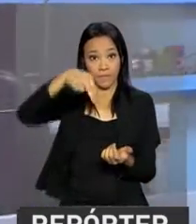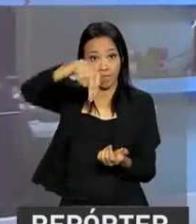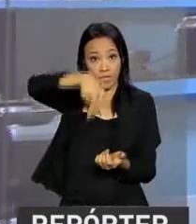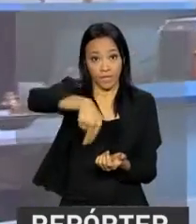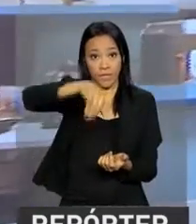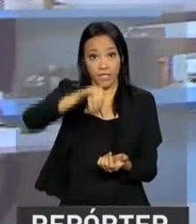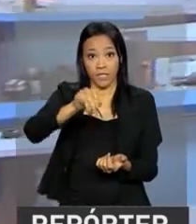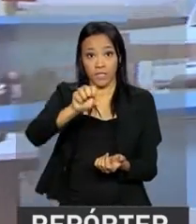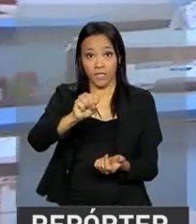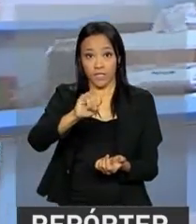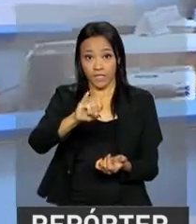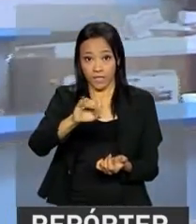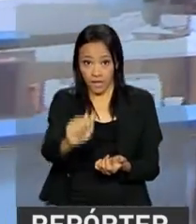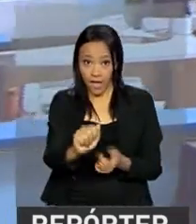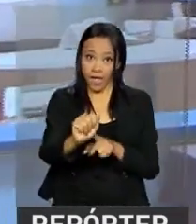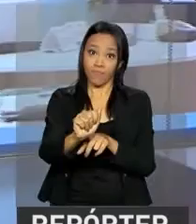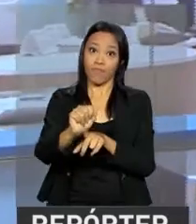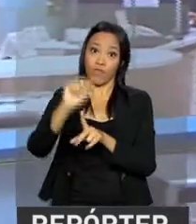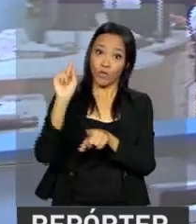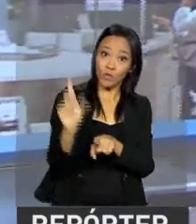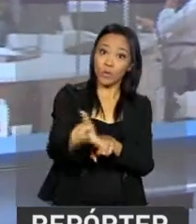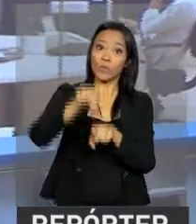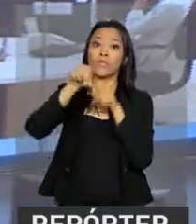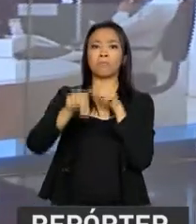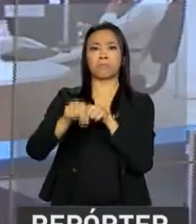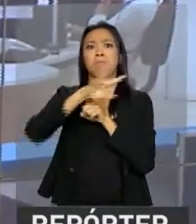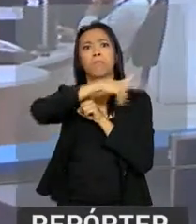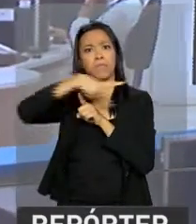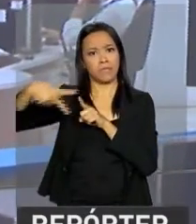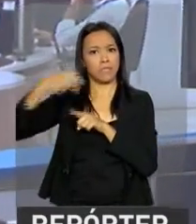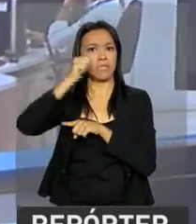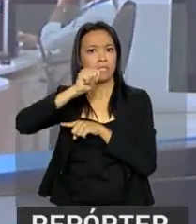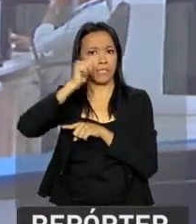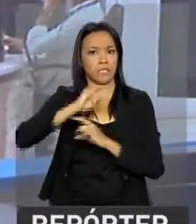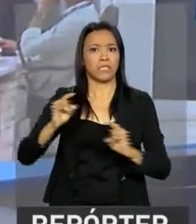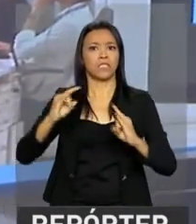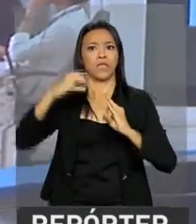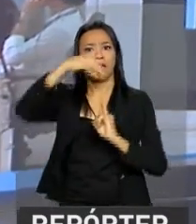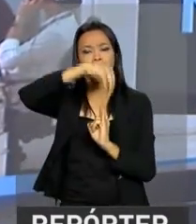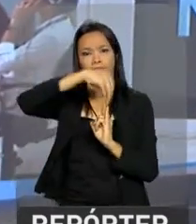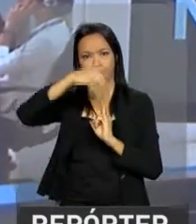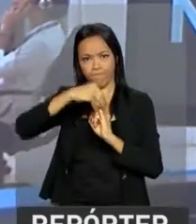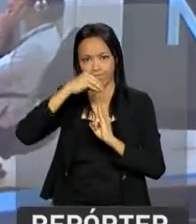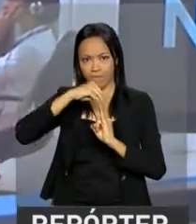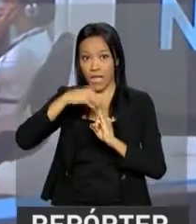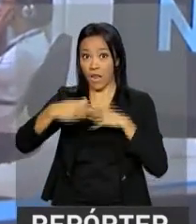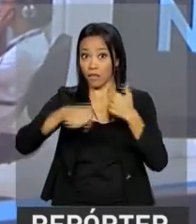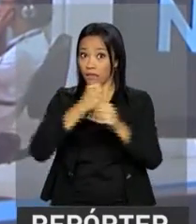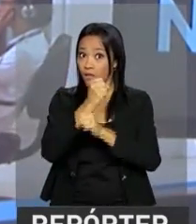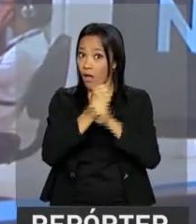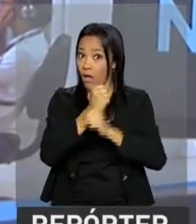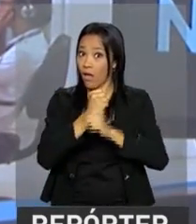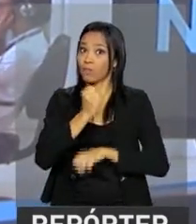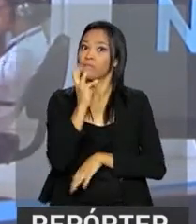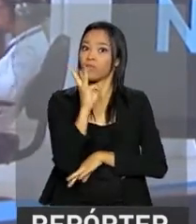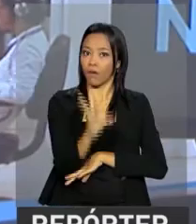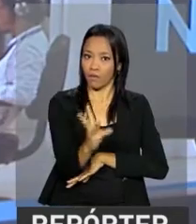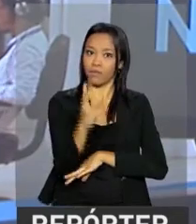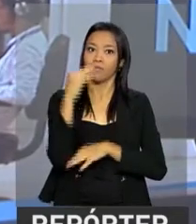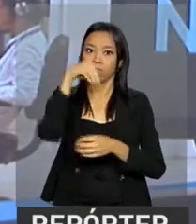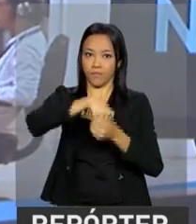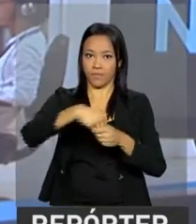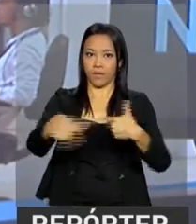Trindade Lima foi escolhida como presidente da Fiocruz. Ela é servidora do órgão há quase 3 décadas. O ministro da